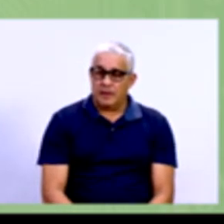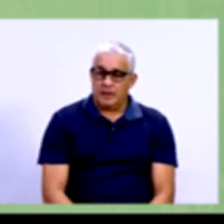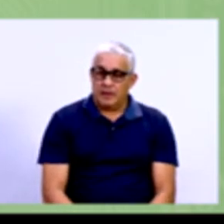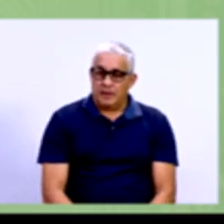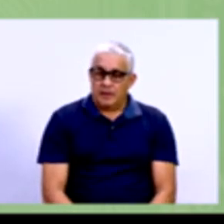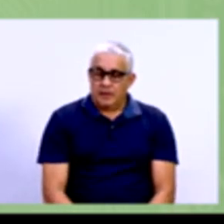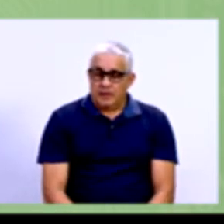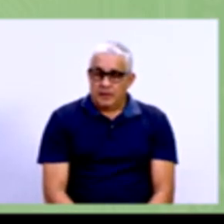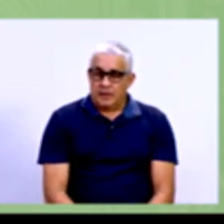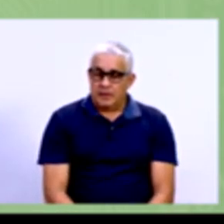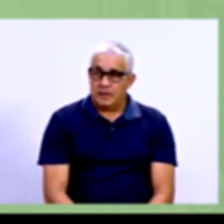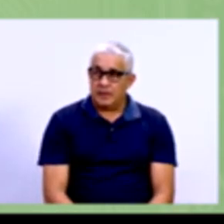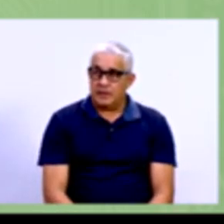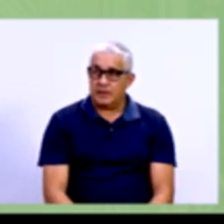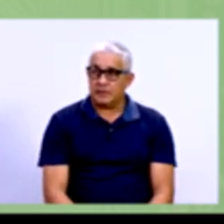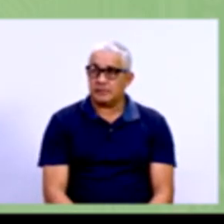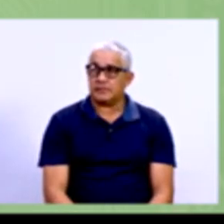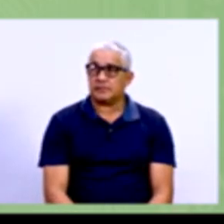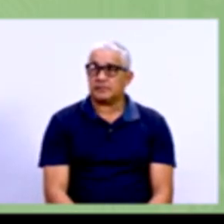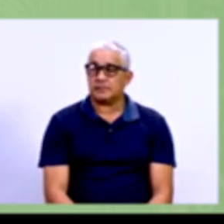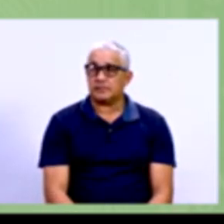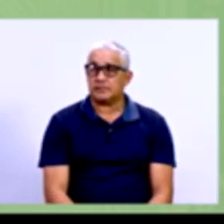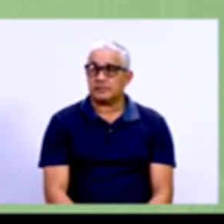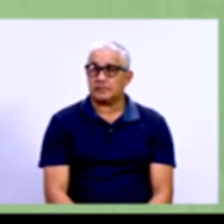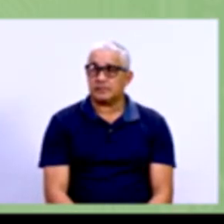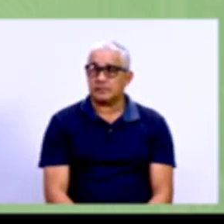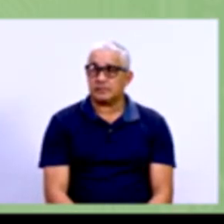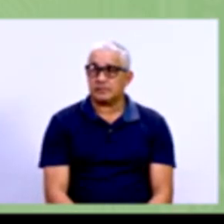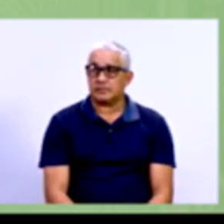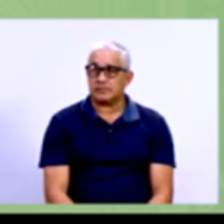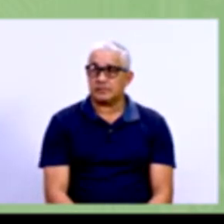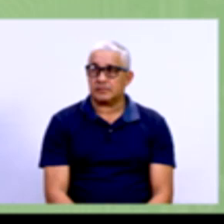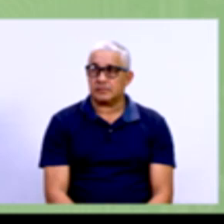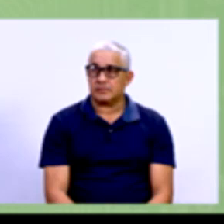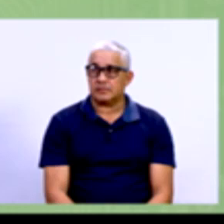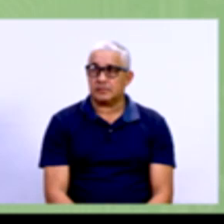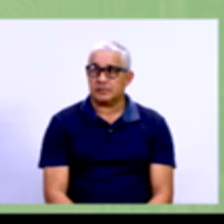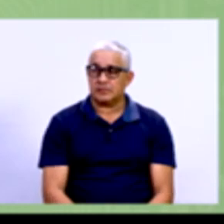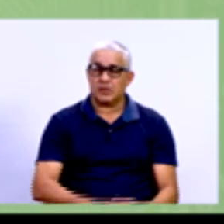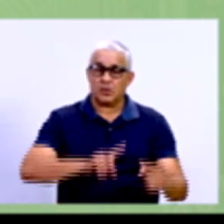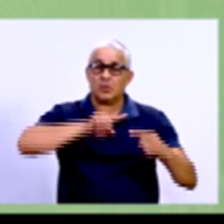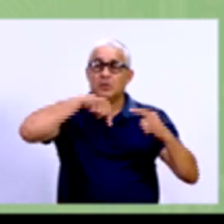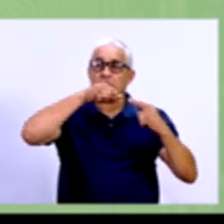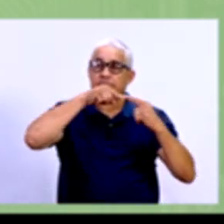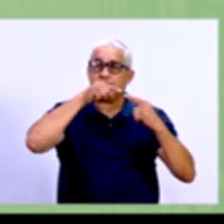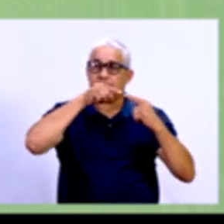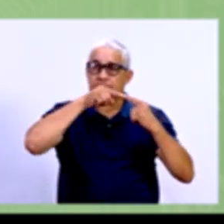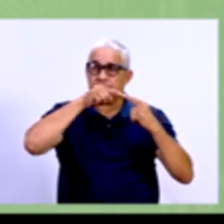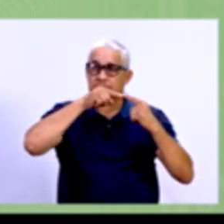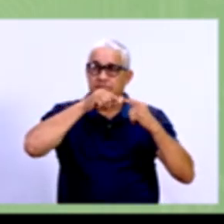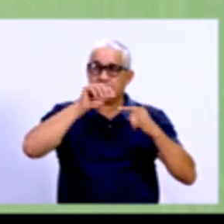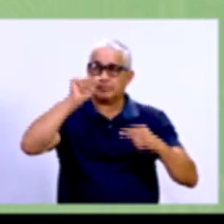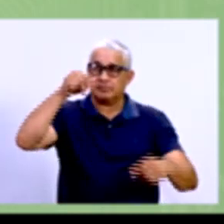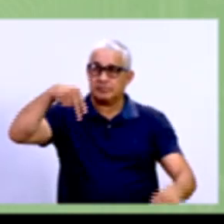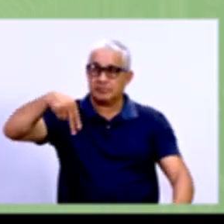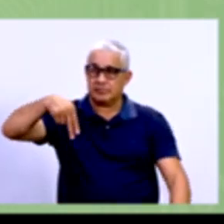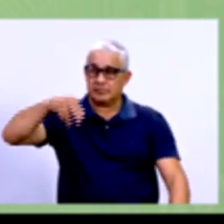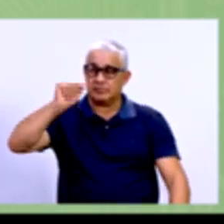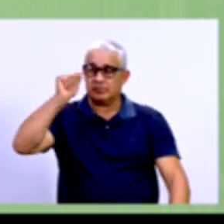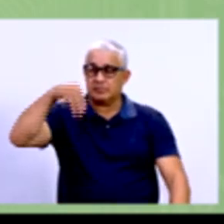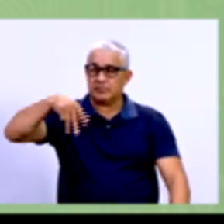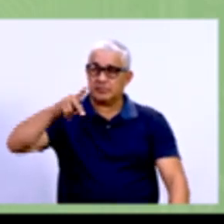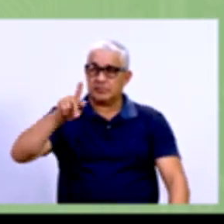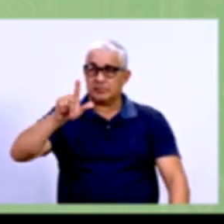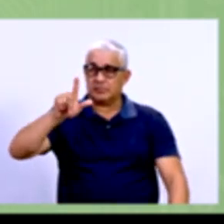média ponderada, né? E nas medidas de dispersão, a gente tem amplitude total, o desvio médio,